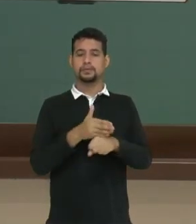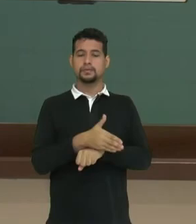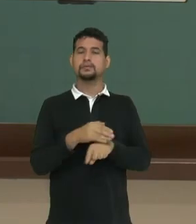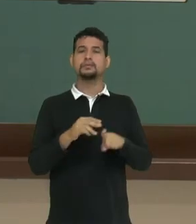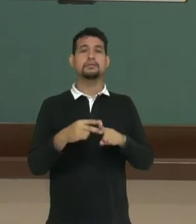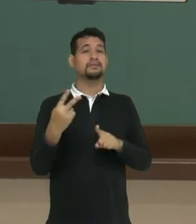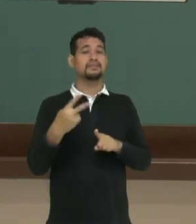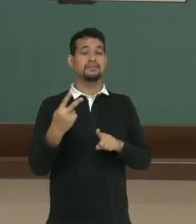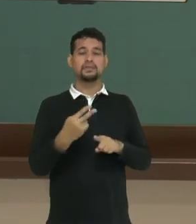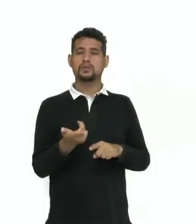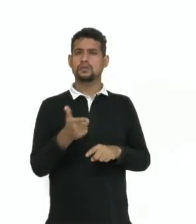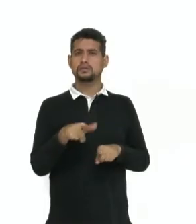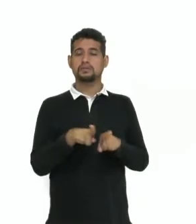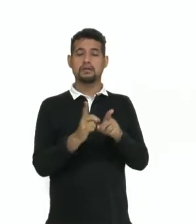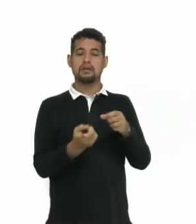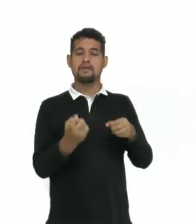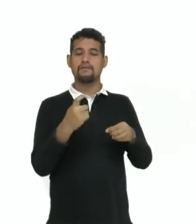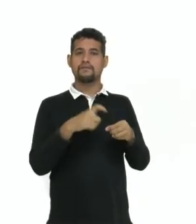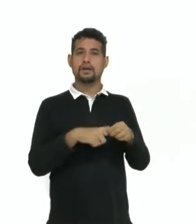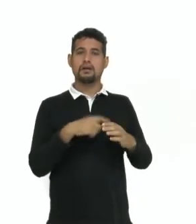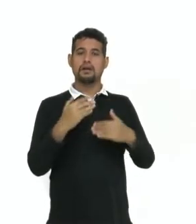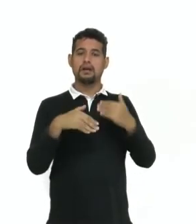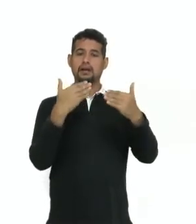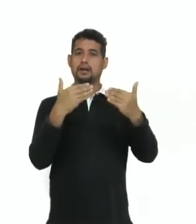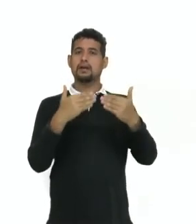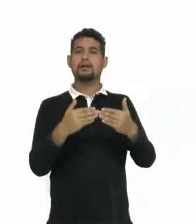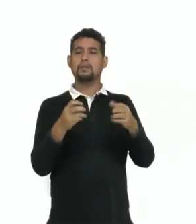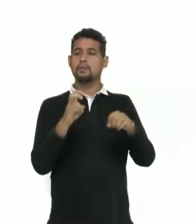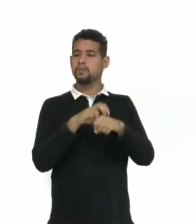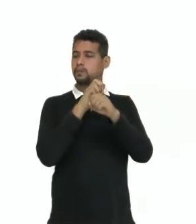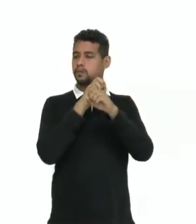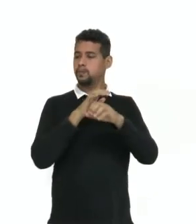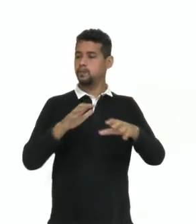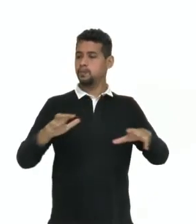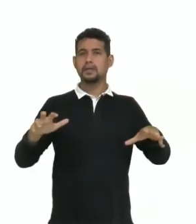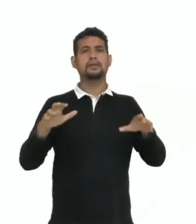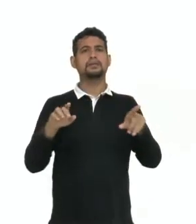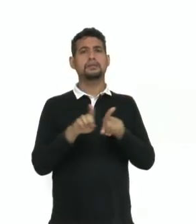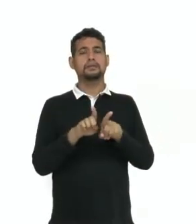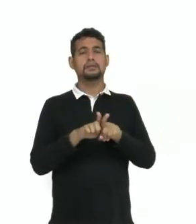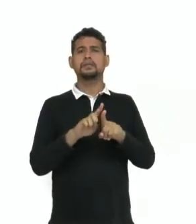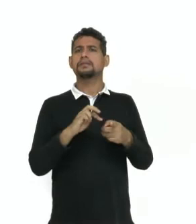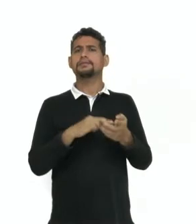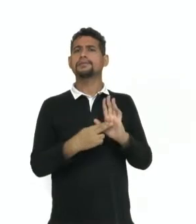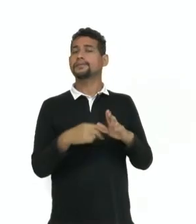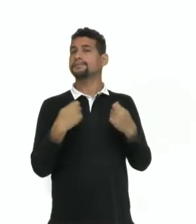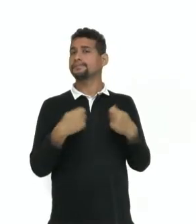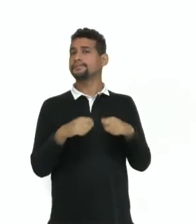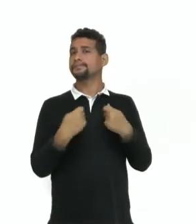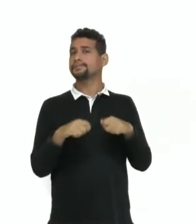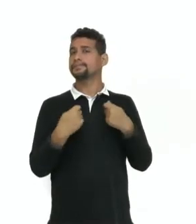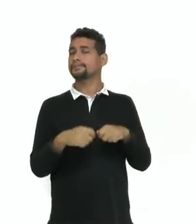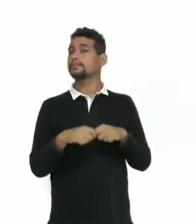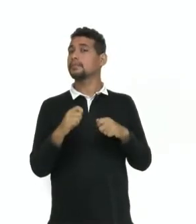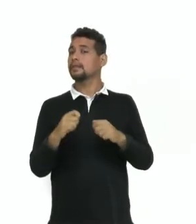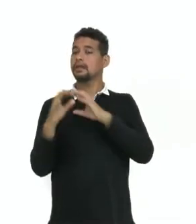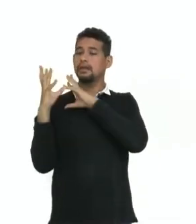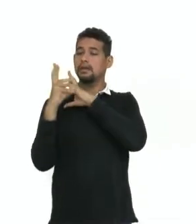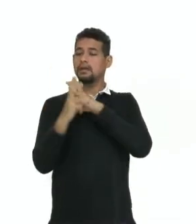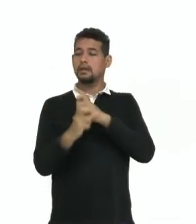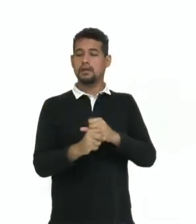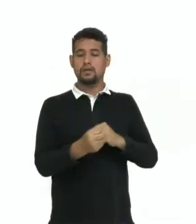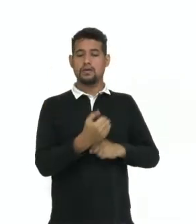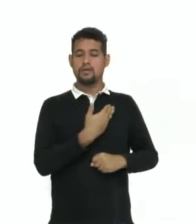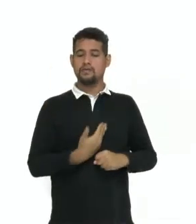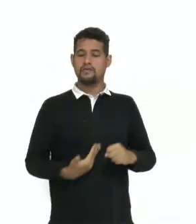segunda onda. Com a volta do crescimento da taxa de transmissão da Covid-19, foi preciso reforçar entre os paranaenses